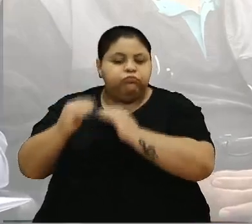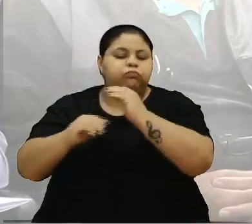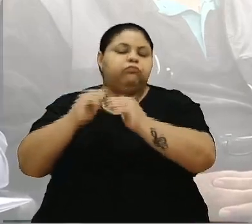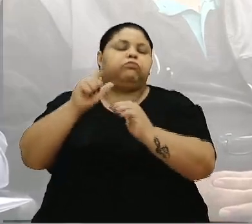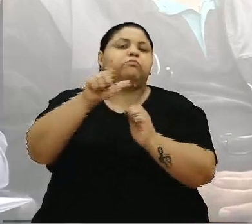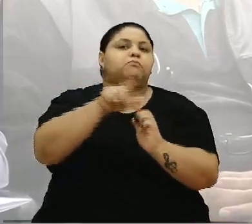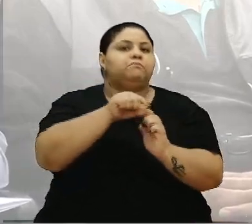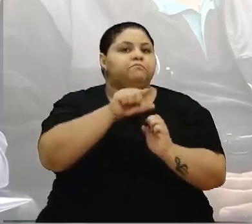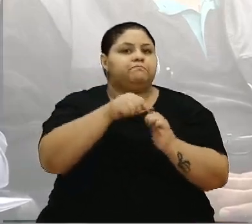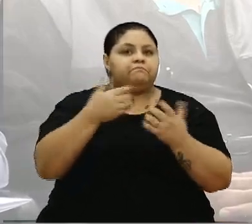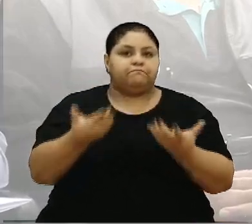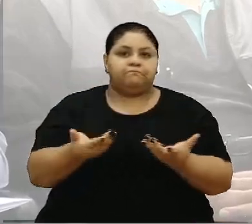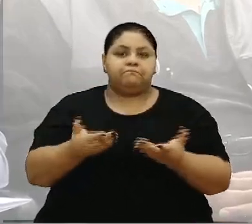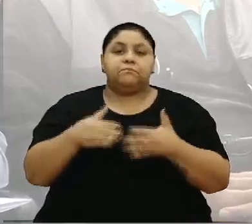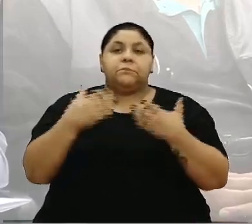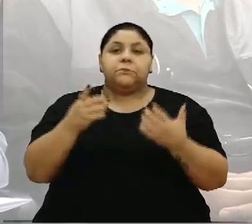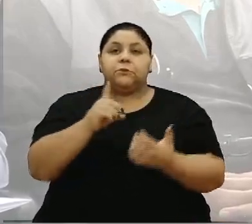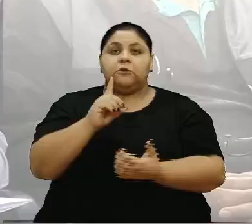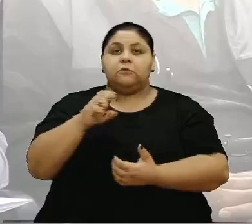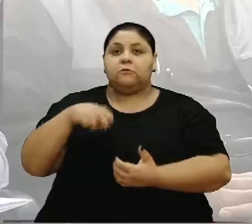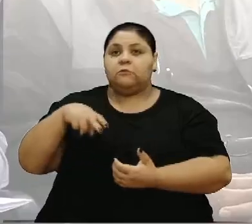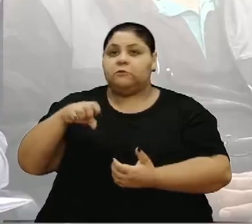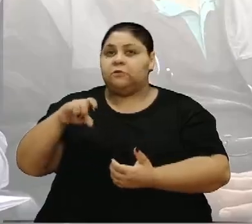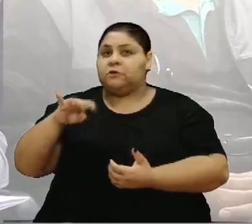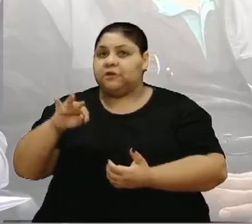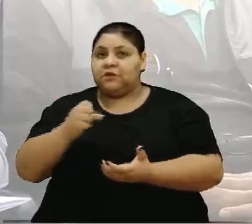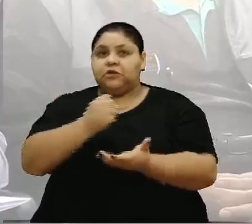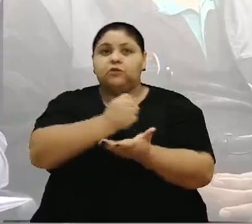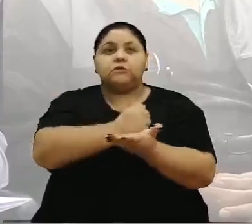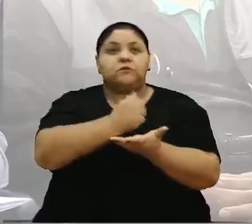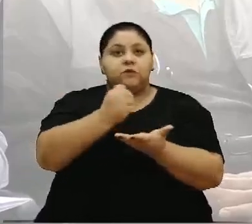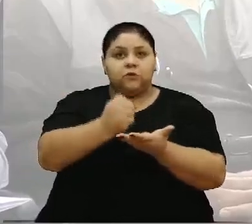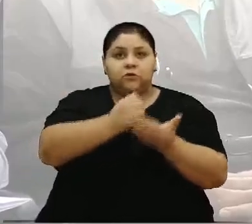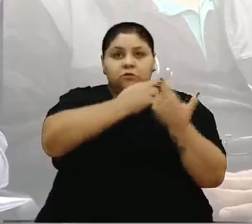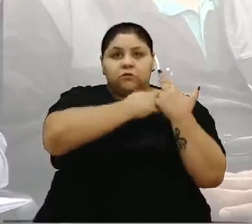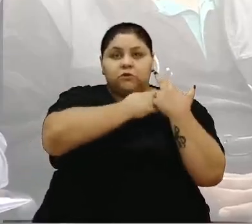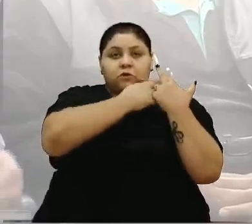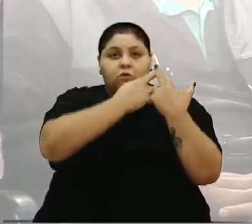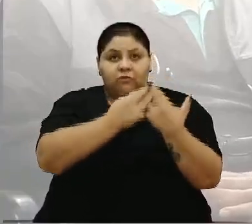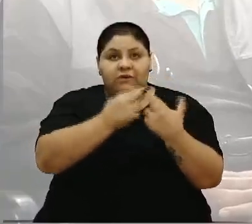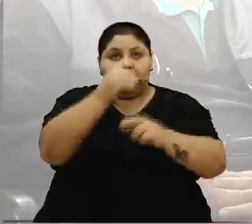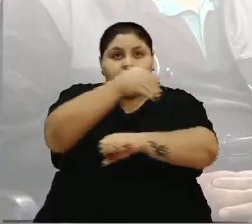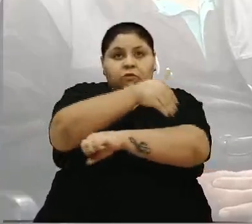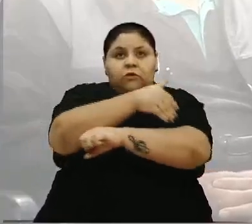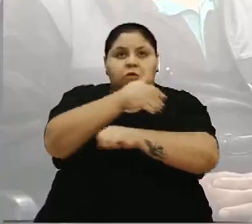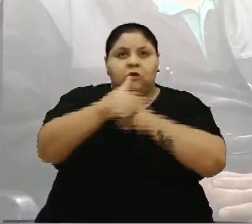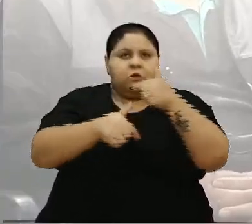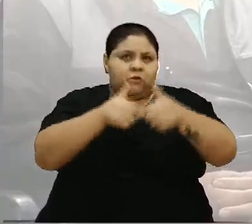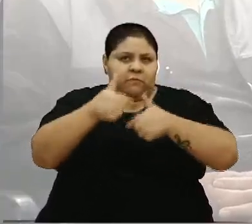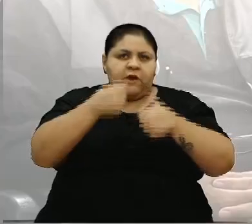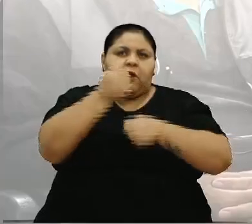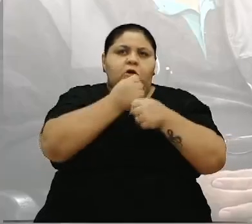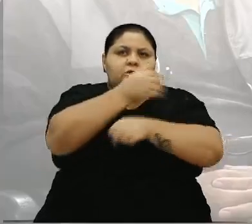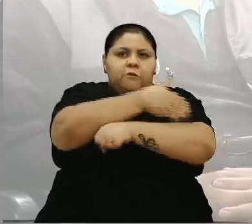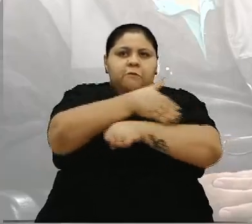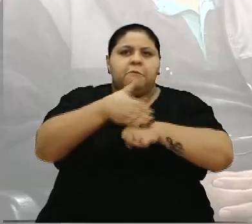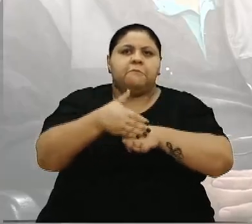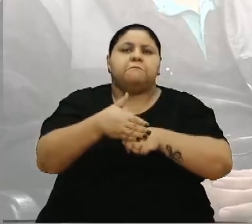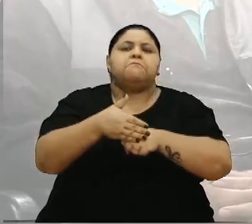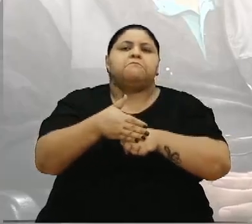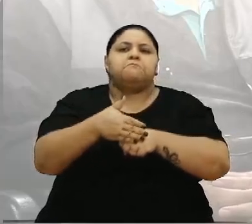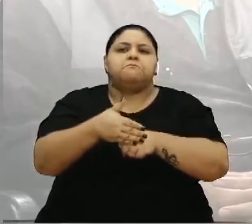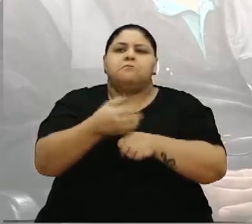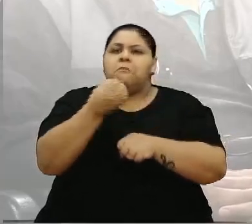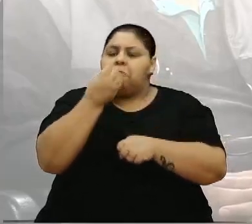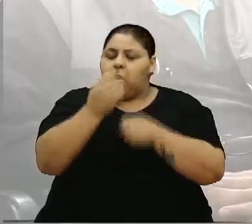empresa. Então, o DENIT, que é o contratante ali, que é o responsável pela essa via, que está fazendo um bom contrato, está fazendo